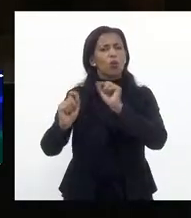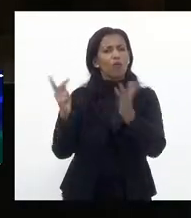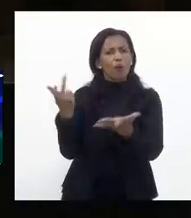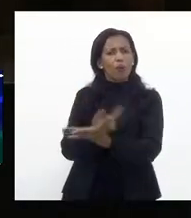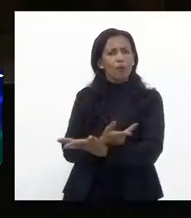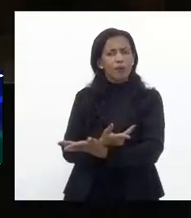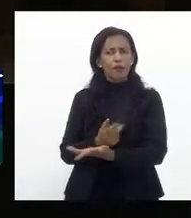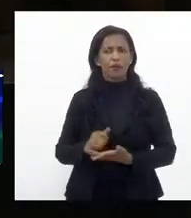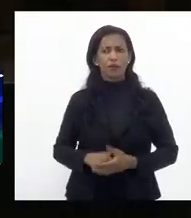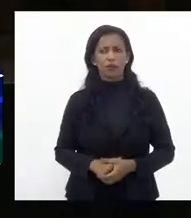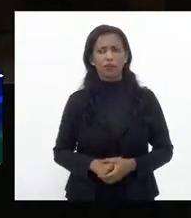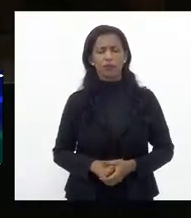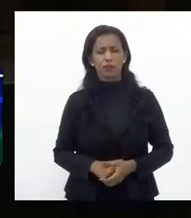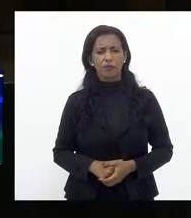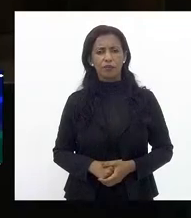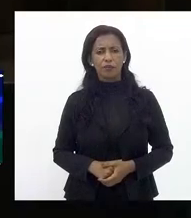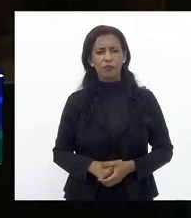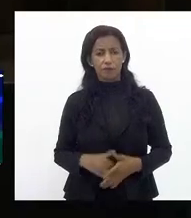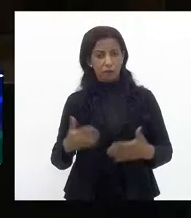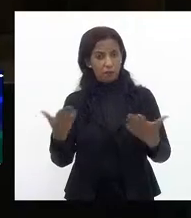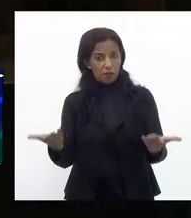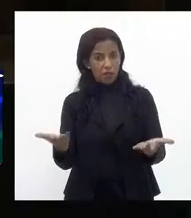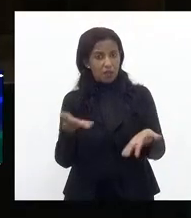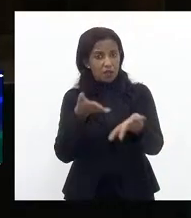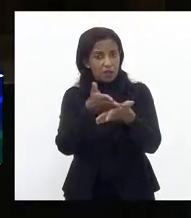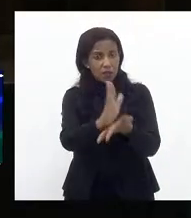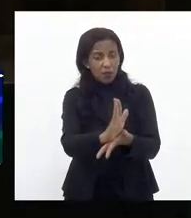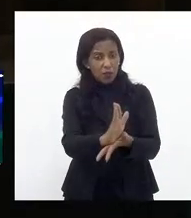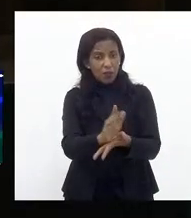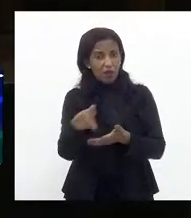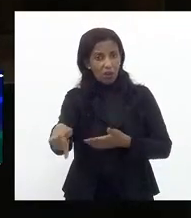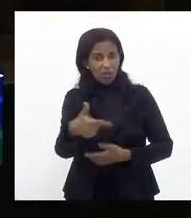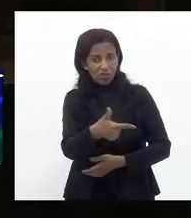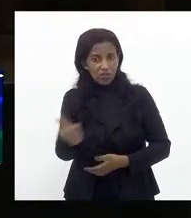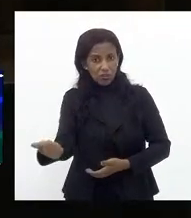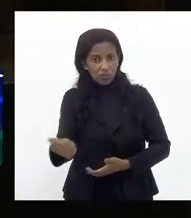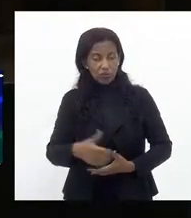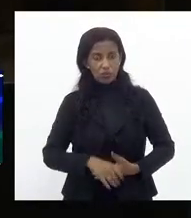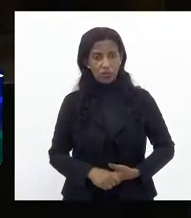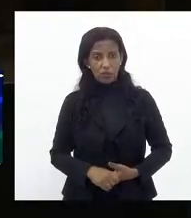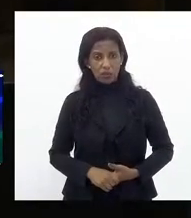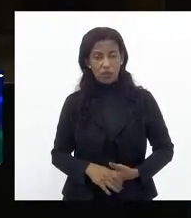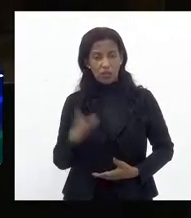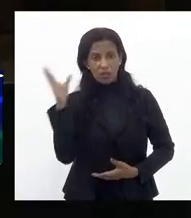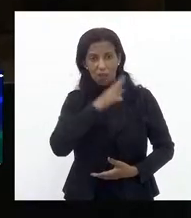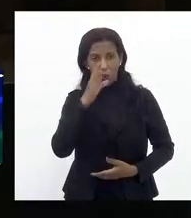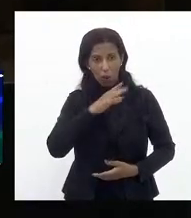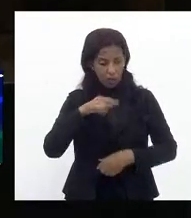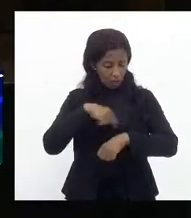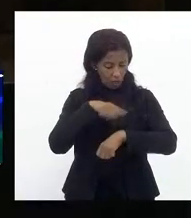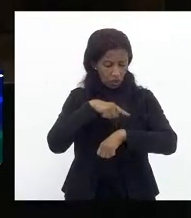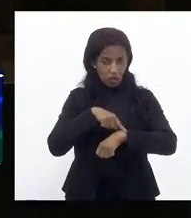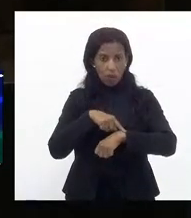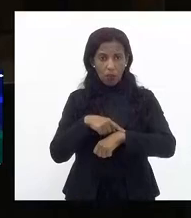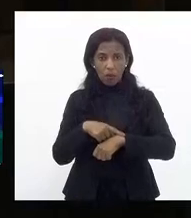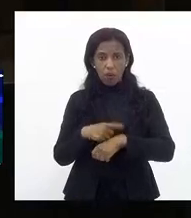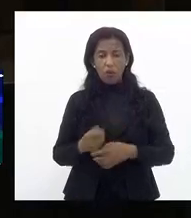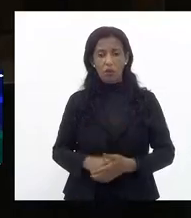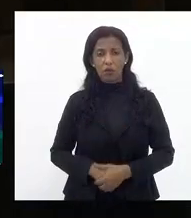perder. Para isso ser aprovado logo no dia 21, essa corrida contra o tempo,